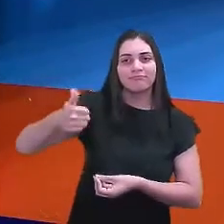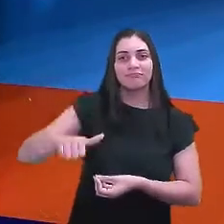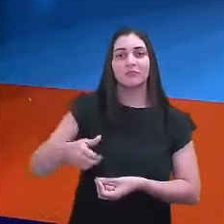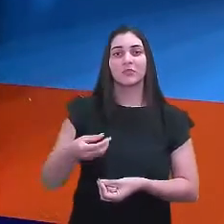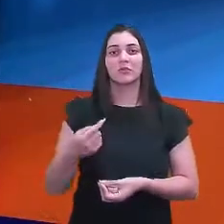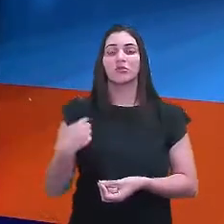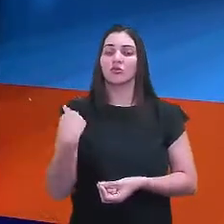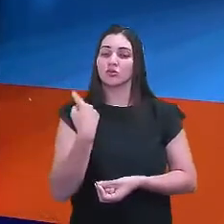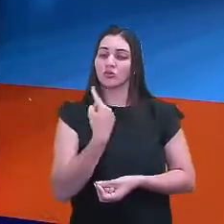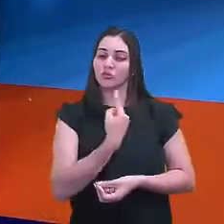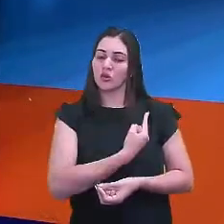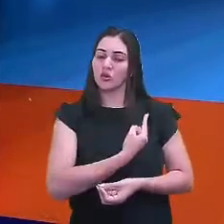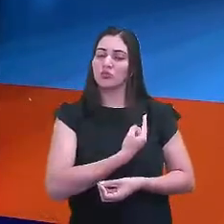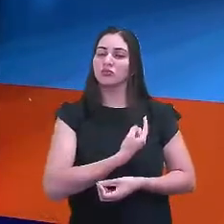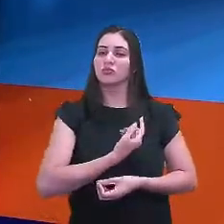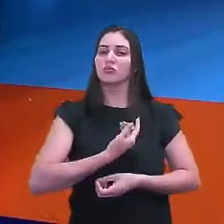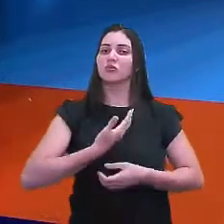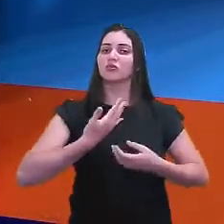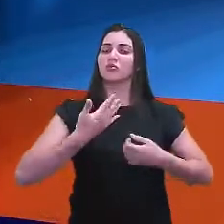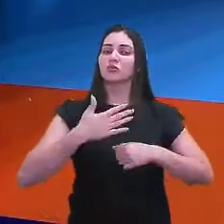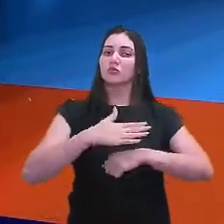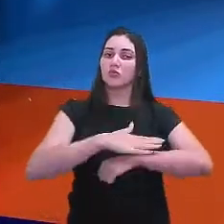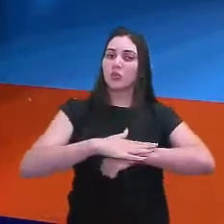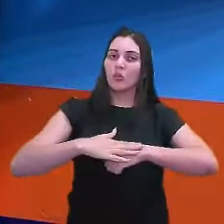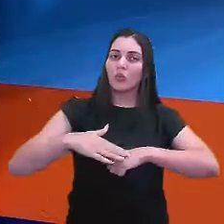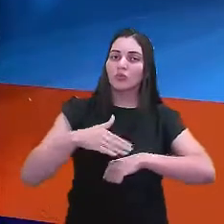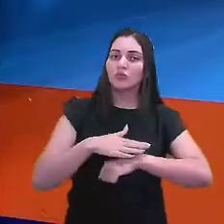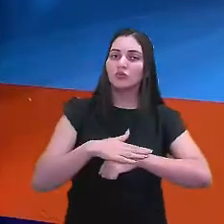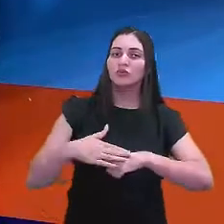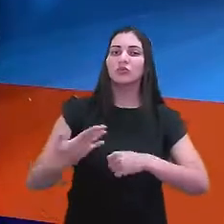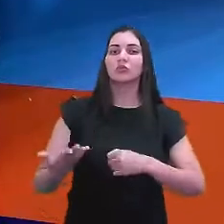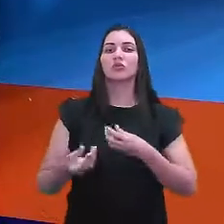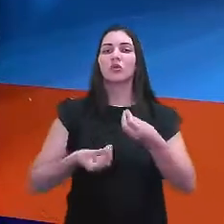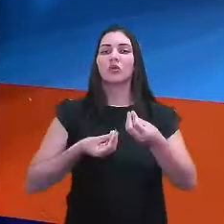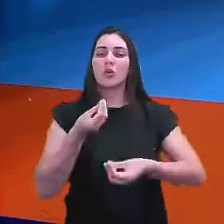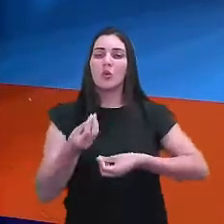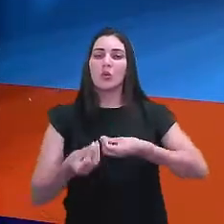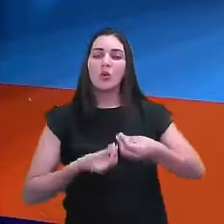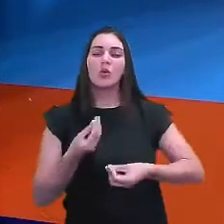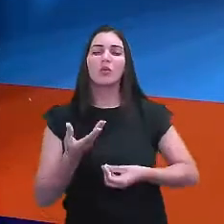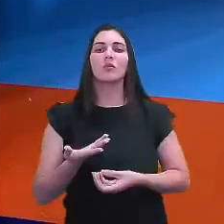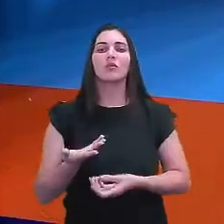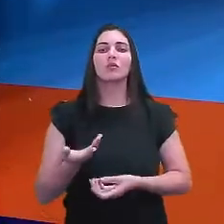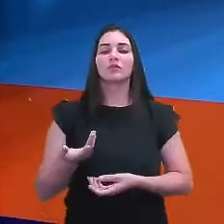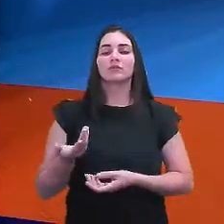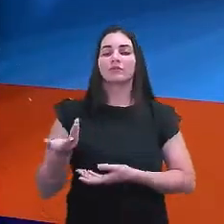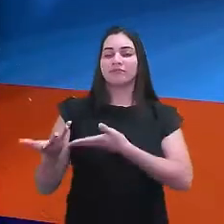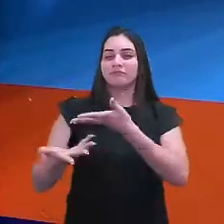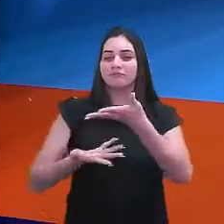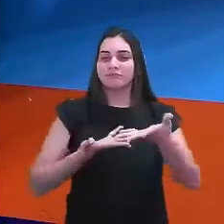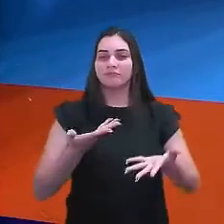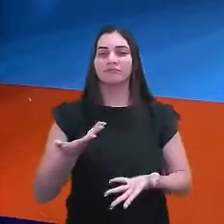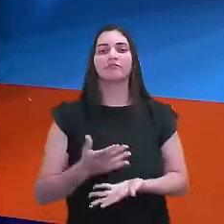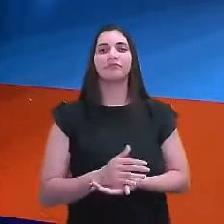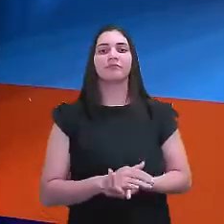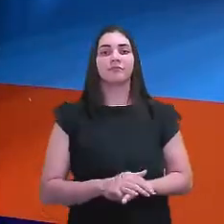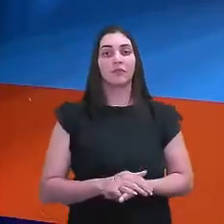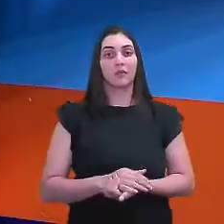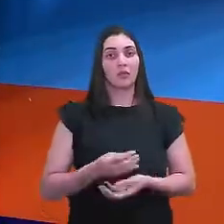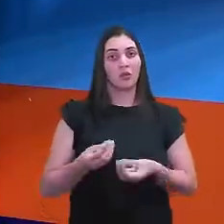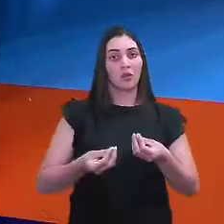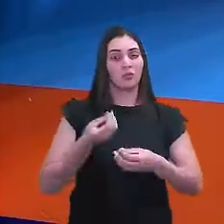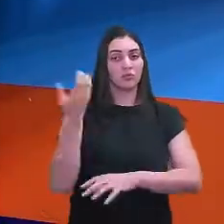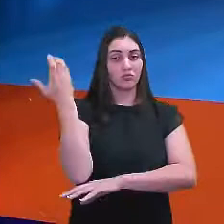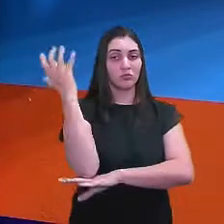os nossos hábitos de consumo, como isso impacta o meio ambiente, como isso impacta a nossa relação de alelobiose, de ecobiose com o